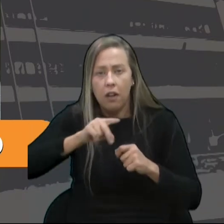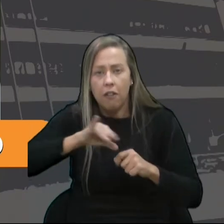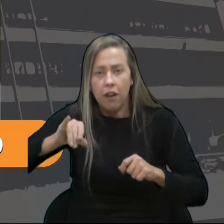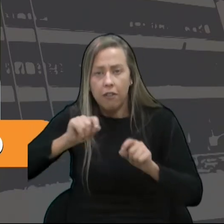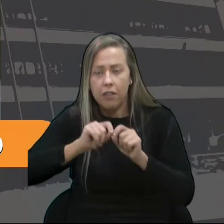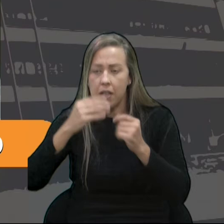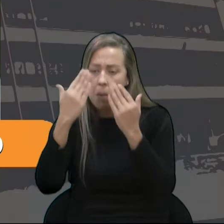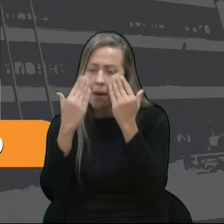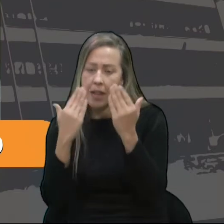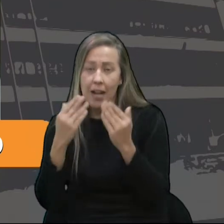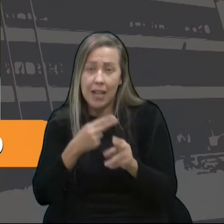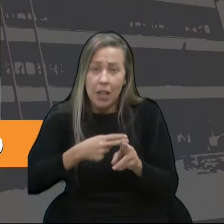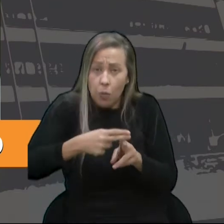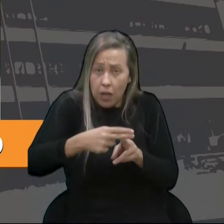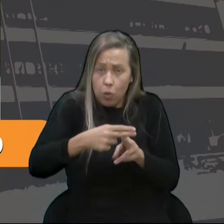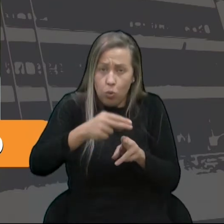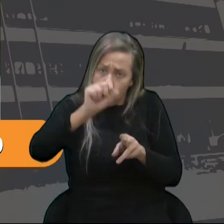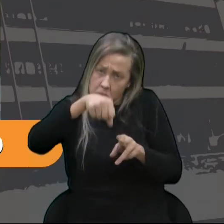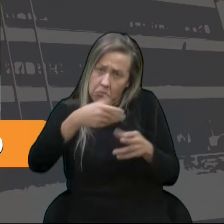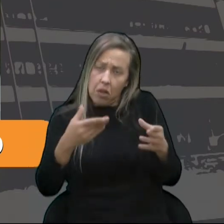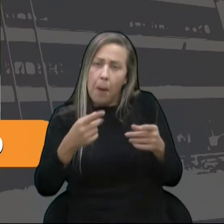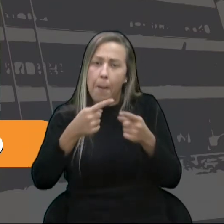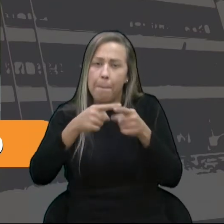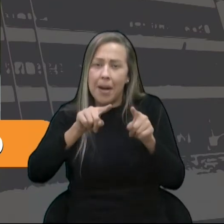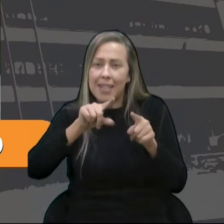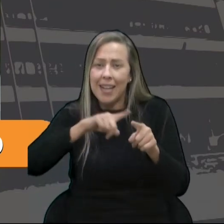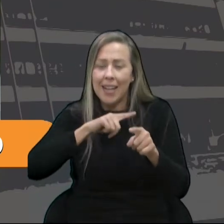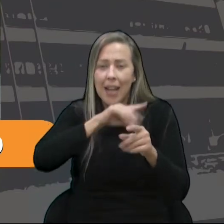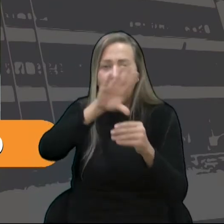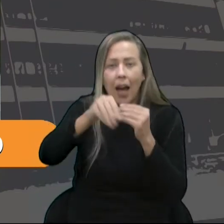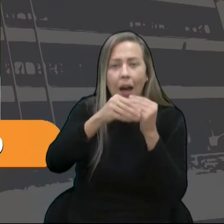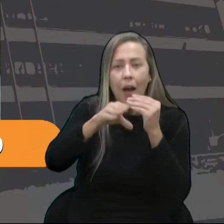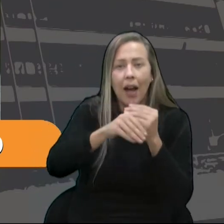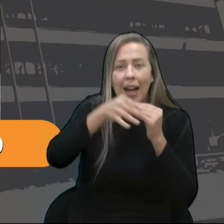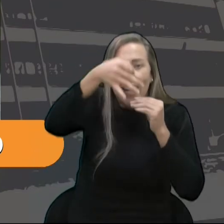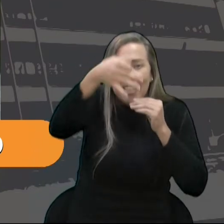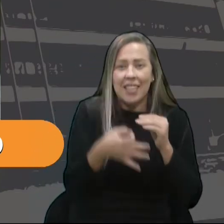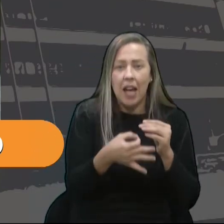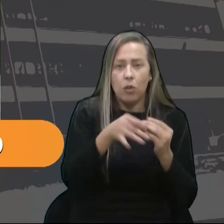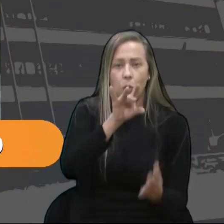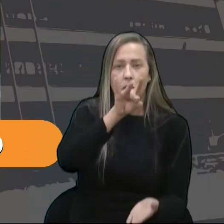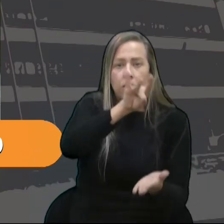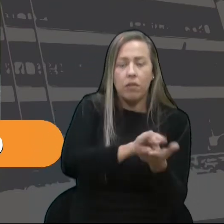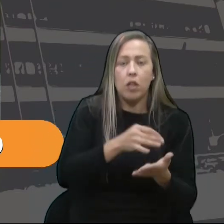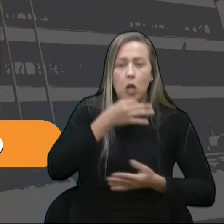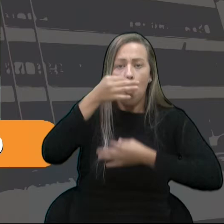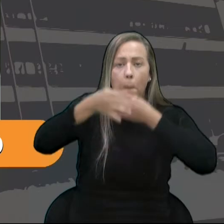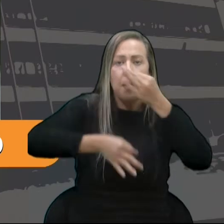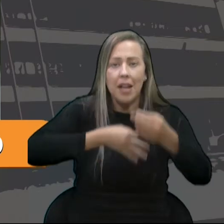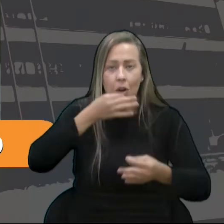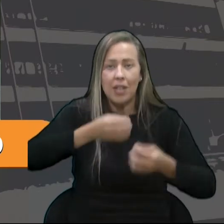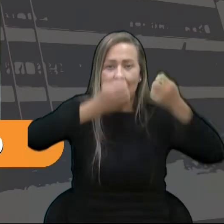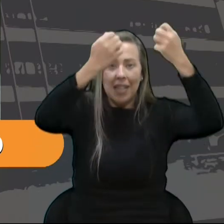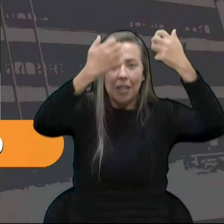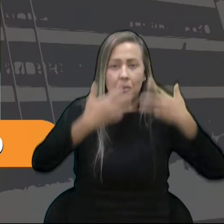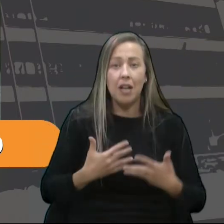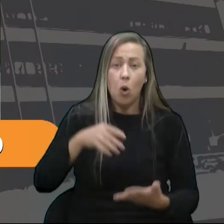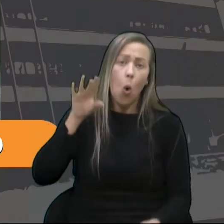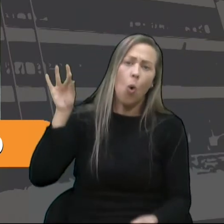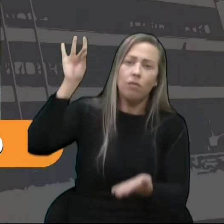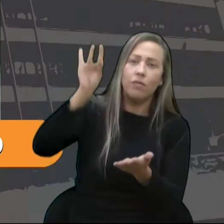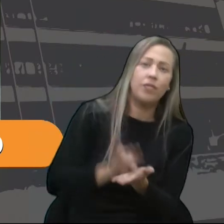sendo neutro, mas uma análise consubstanciada em fatos, em posições, em declarações